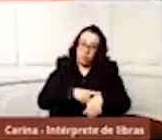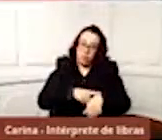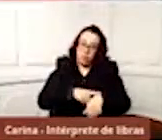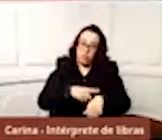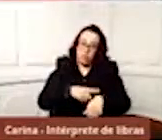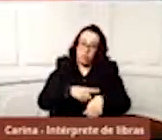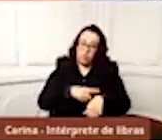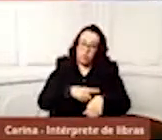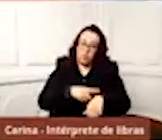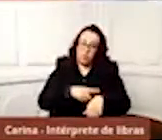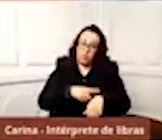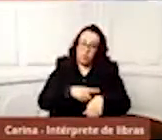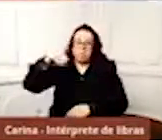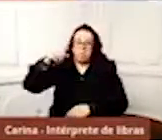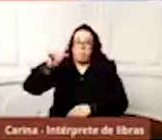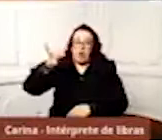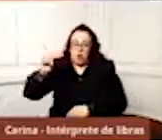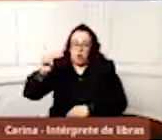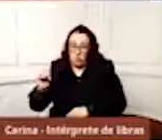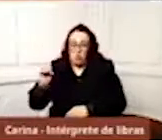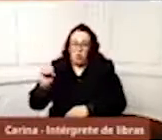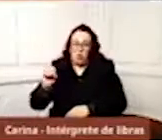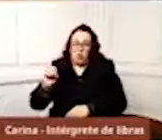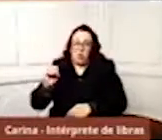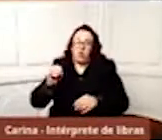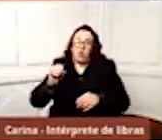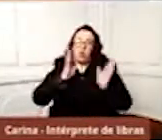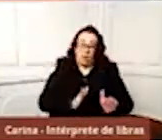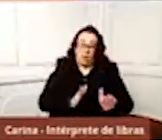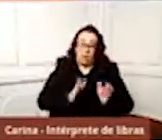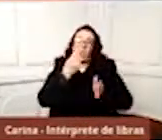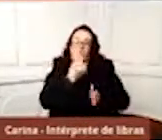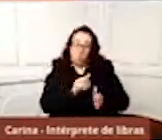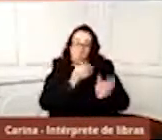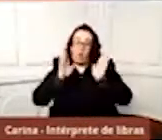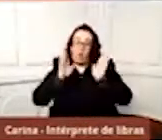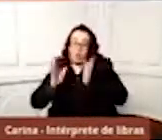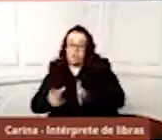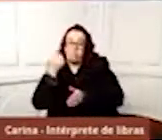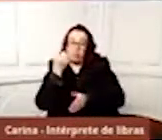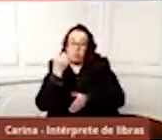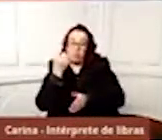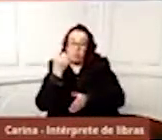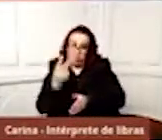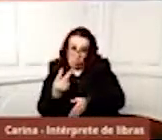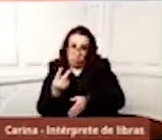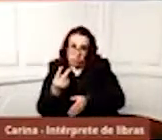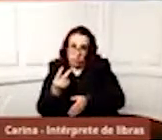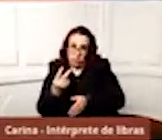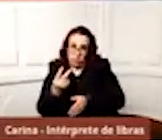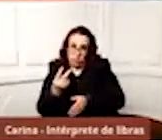aqui anunciando a etapa 1 e a etapa 2. Nós estamos projetando